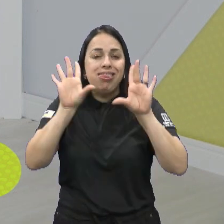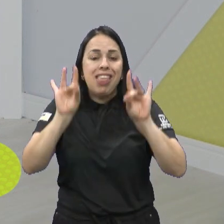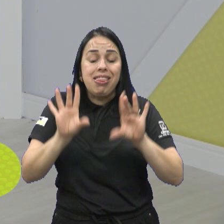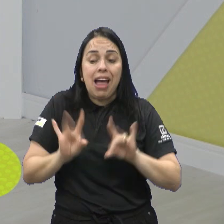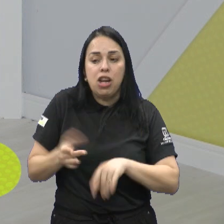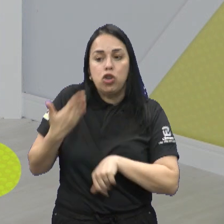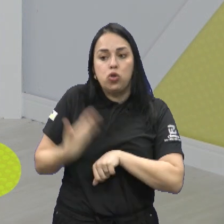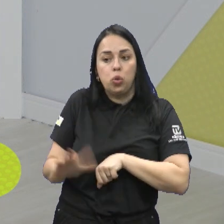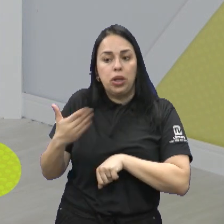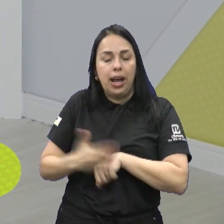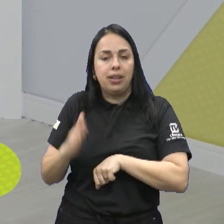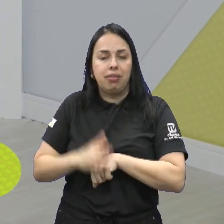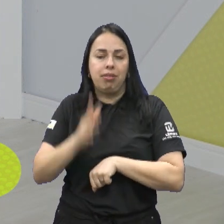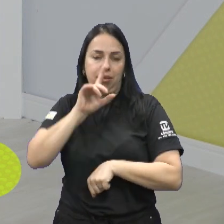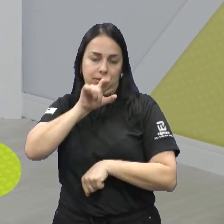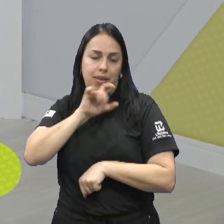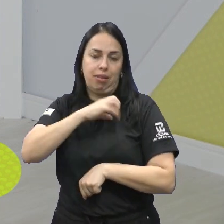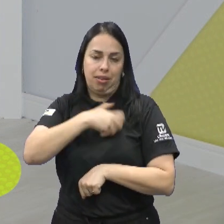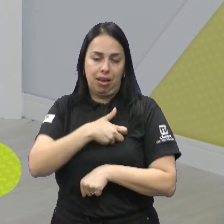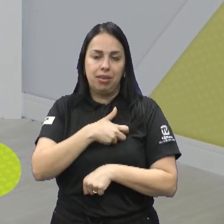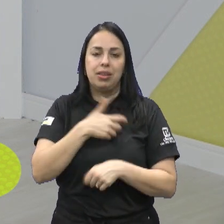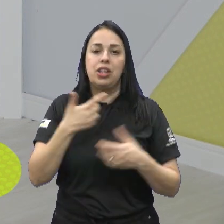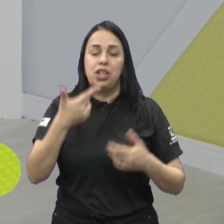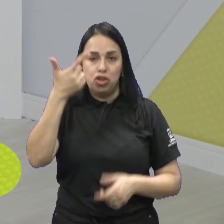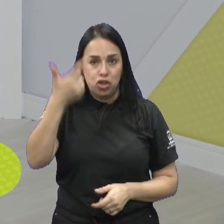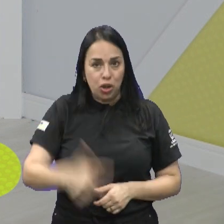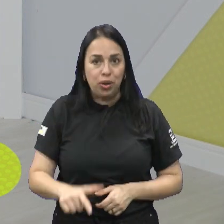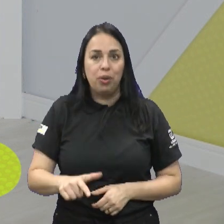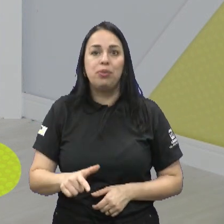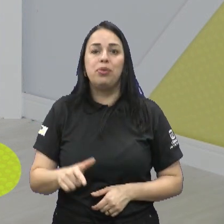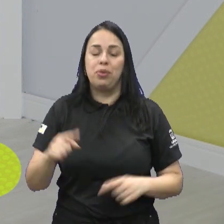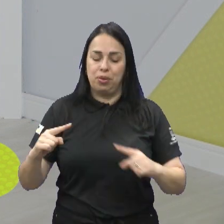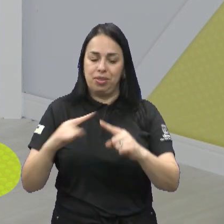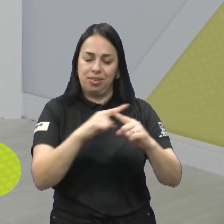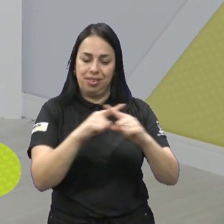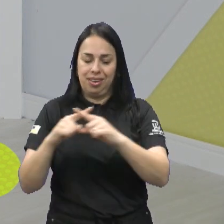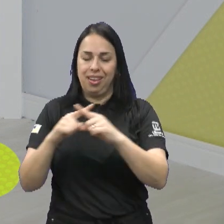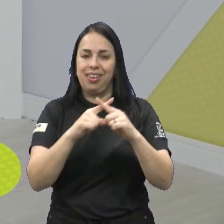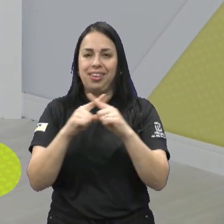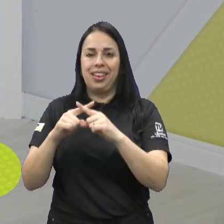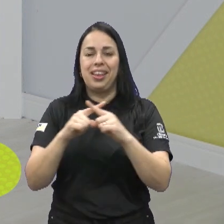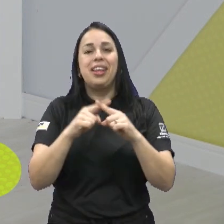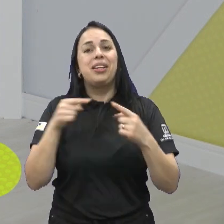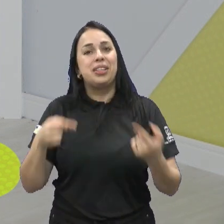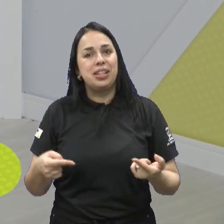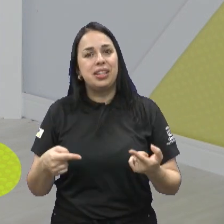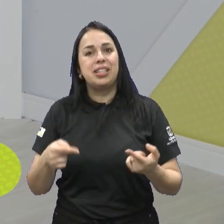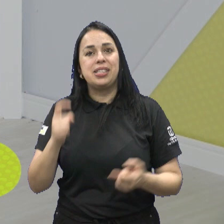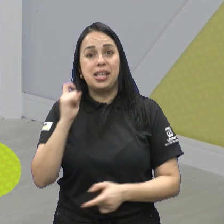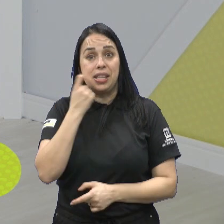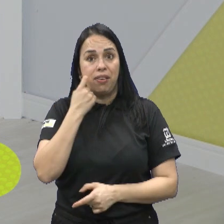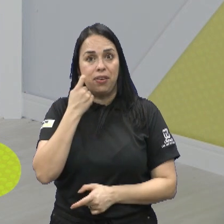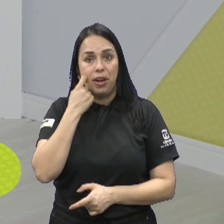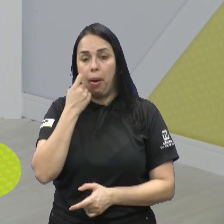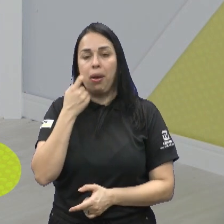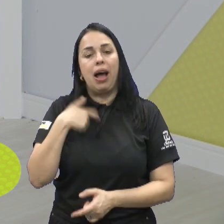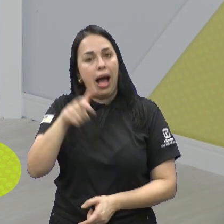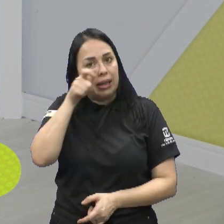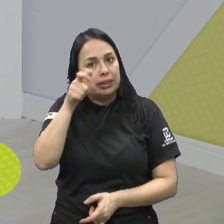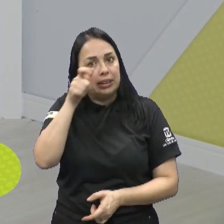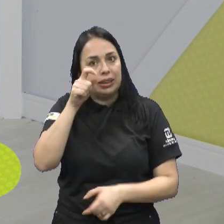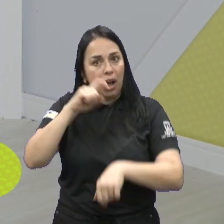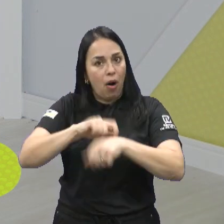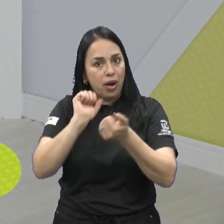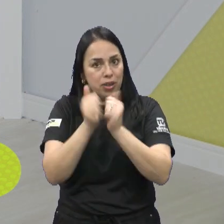do São José para esse Clássico do Vale, mais um na história entre São José e Taubaté. Sexta-feira, não perca a Hora do Esporte, tem matéria boa para